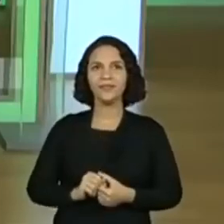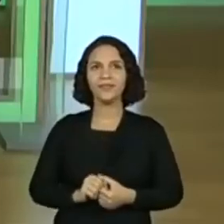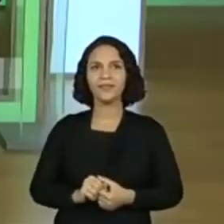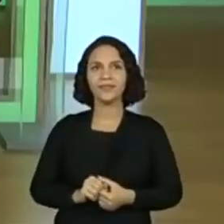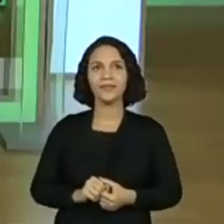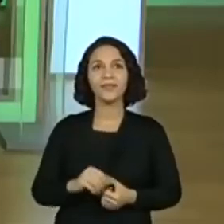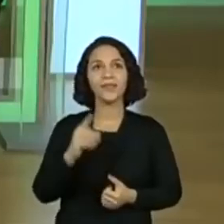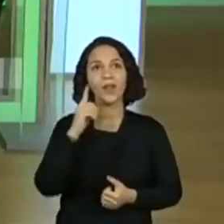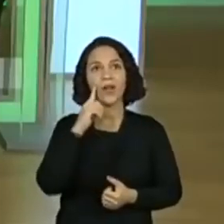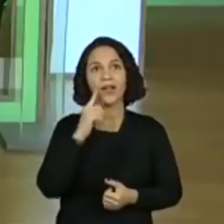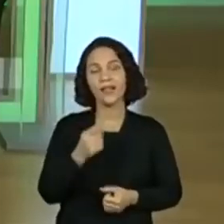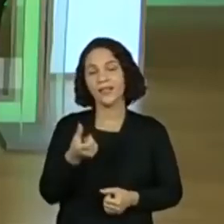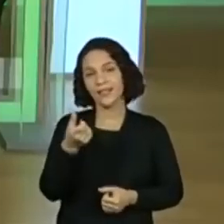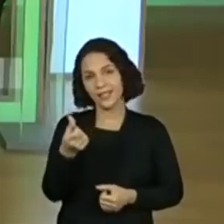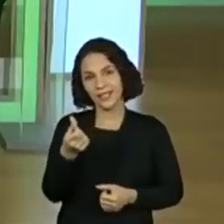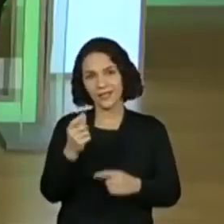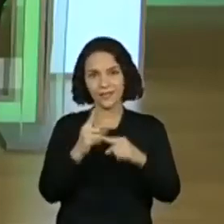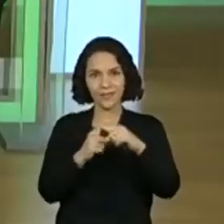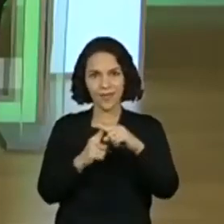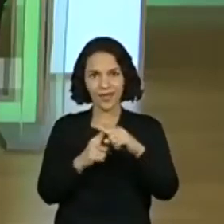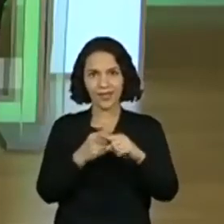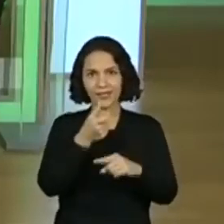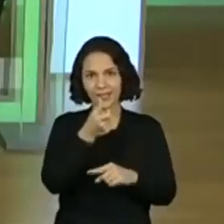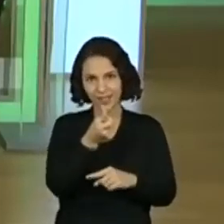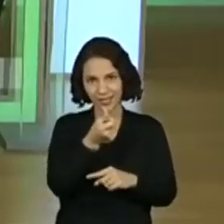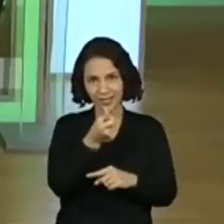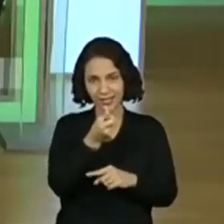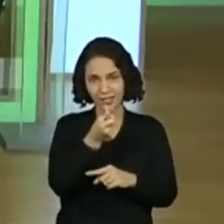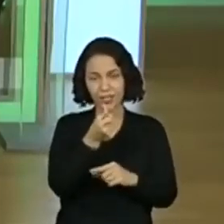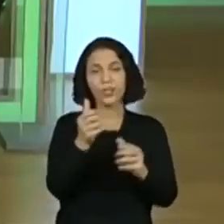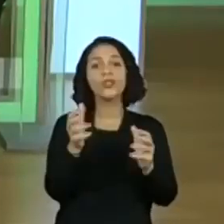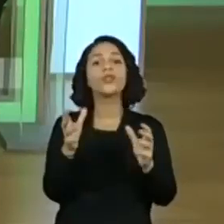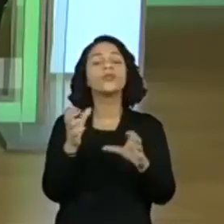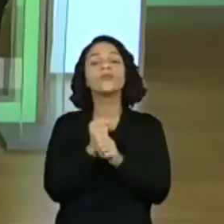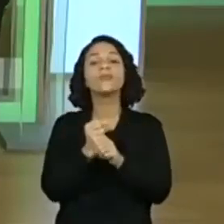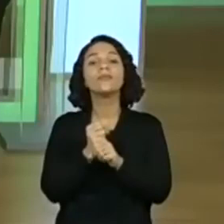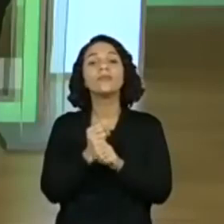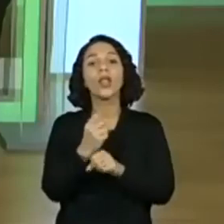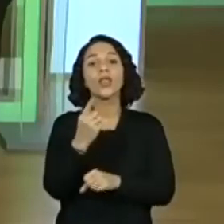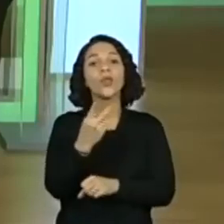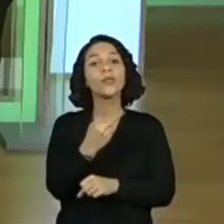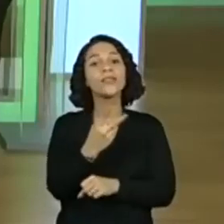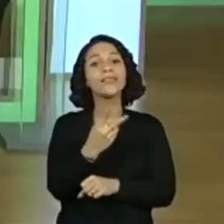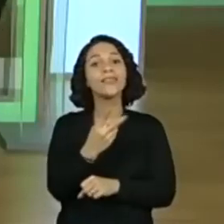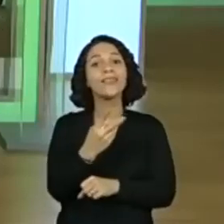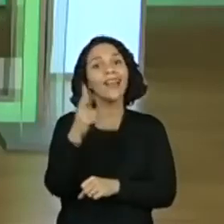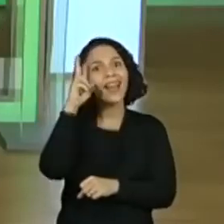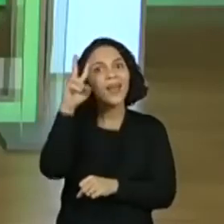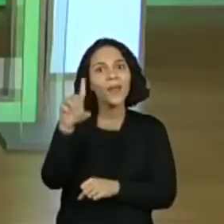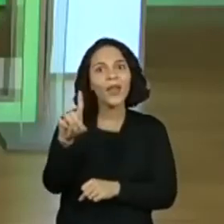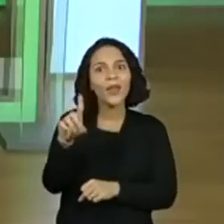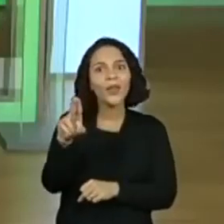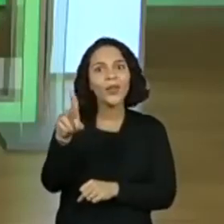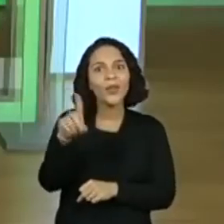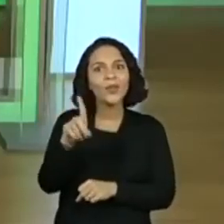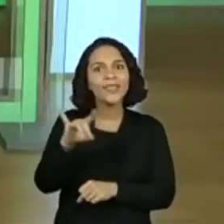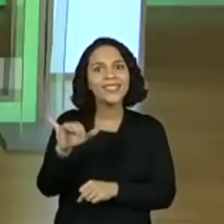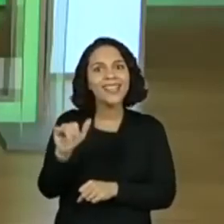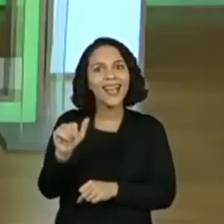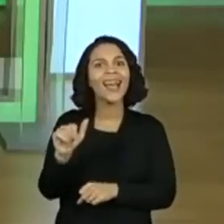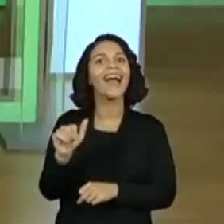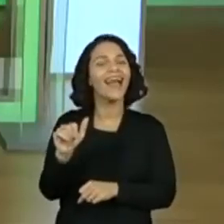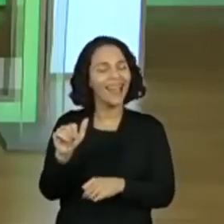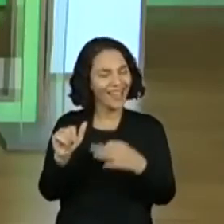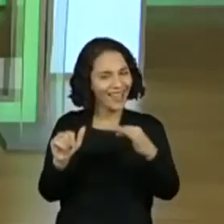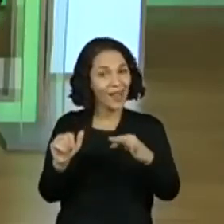6 mais 6. Nós temos aí um total de 12, 12 ou uma dúzia. Mais 6,